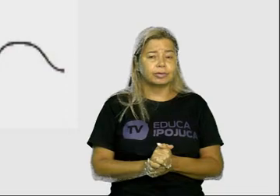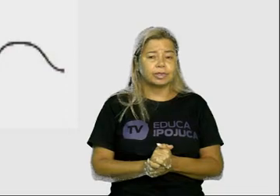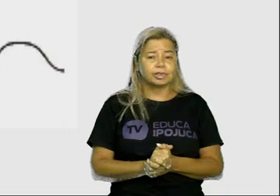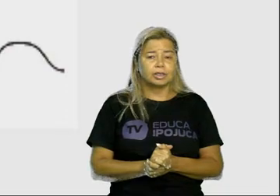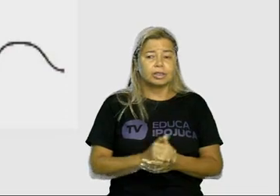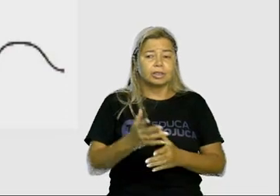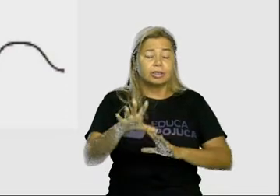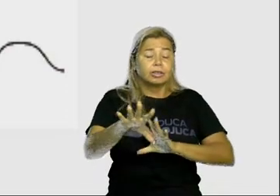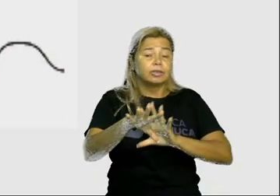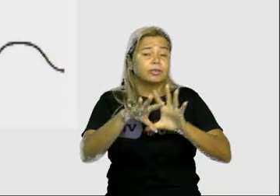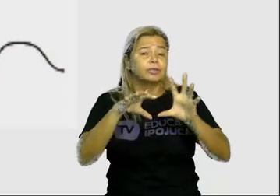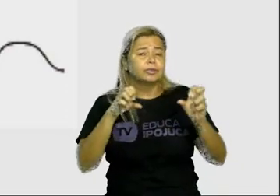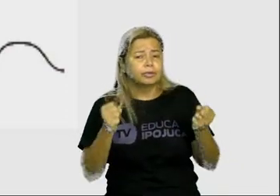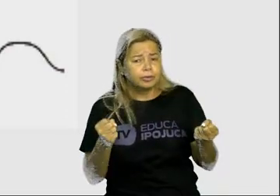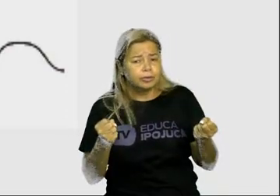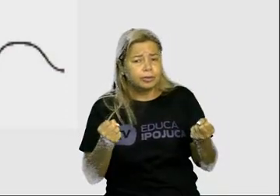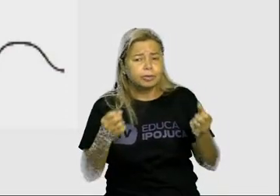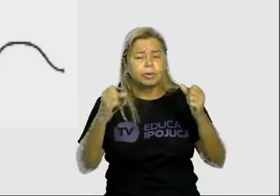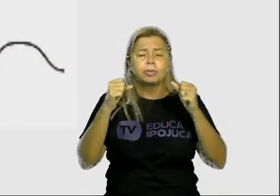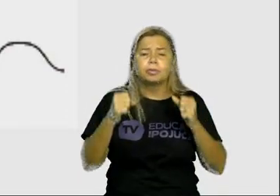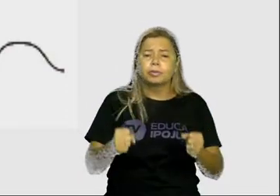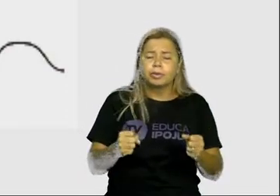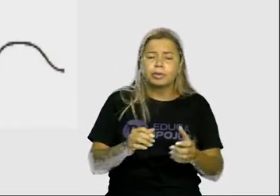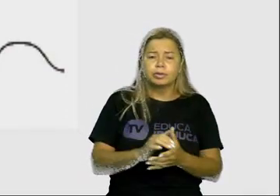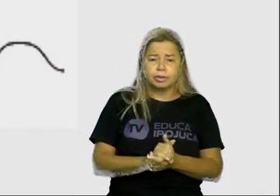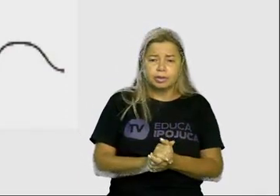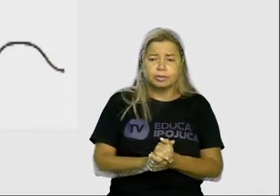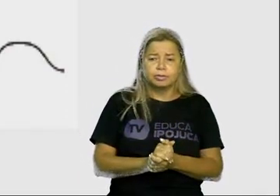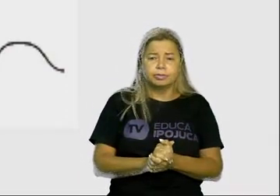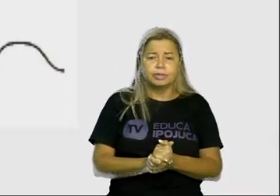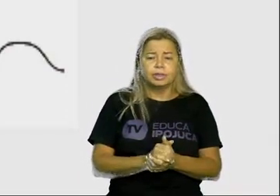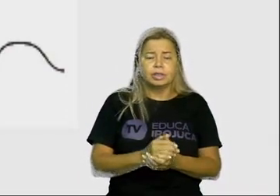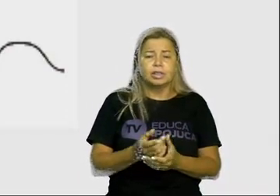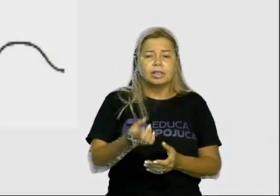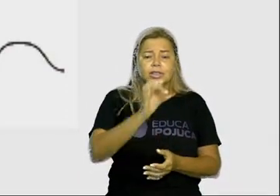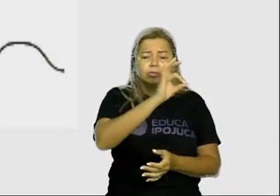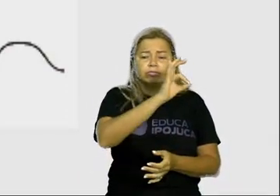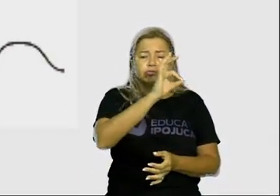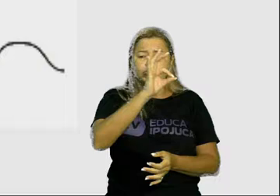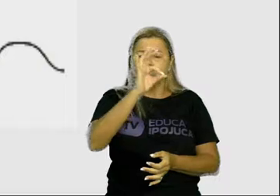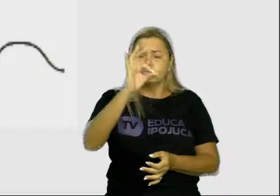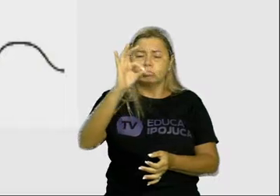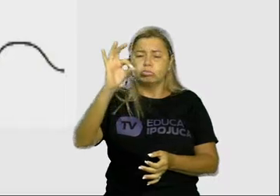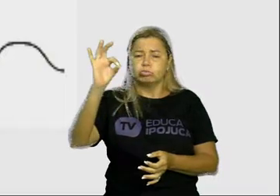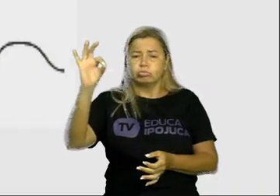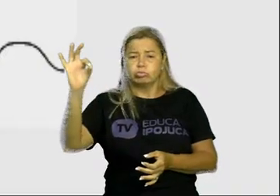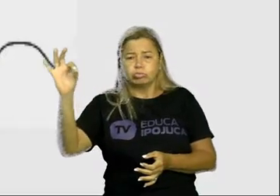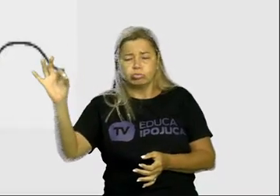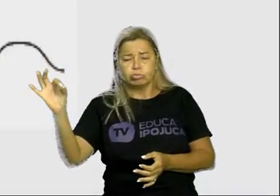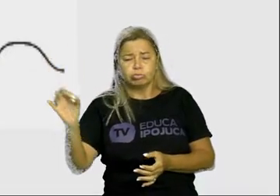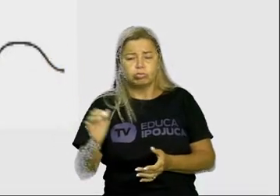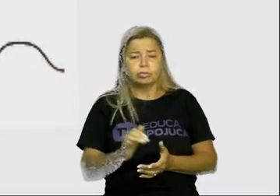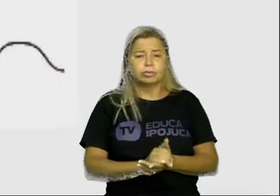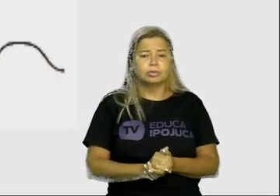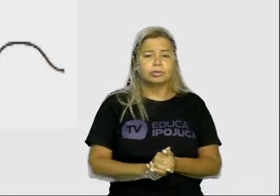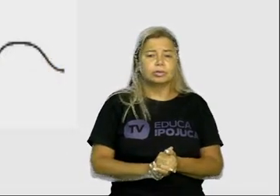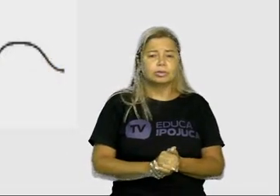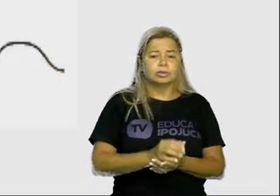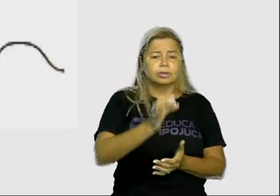Quanto à forma da linha, ela também pode ser. A gente pode ver que pode ser uma linha reta, pode ser uma